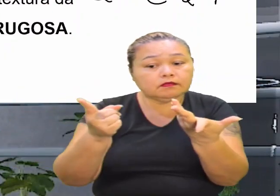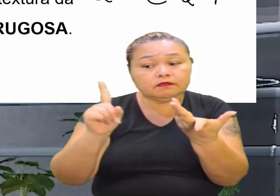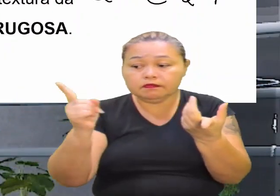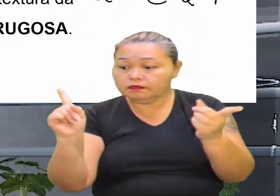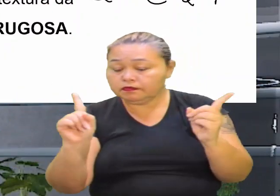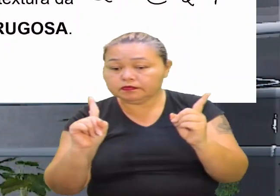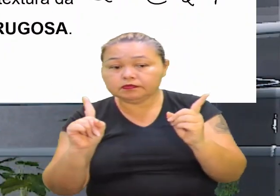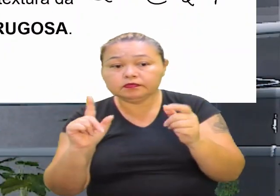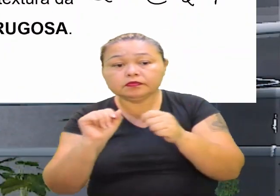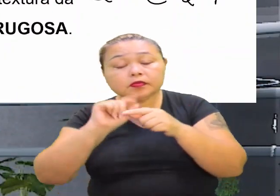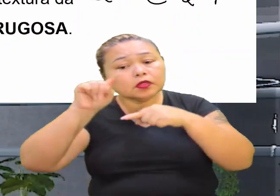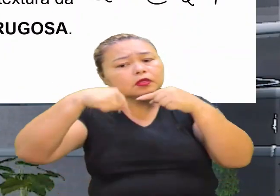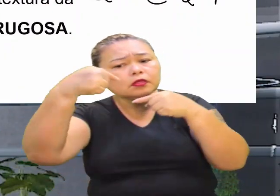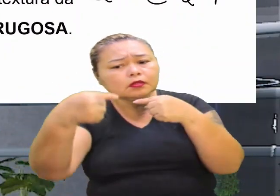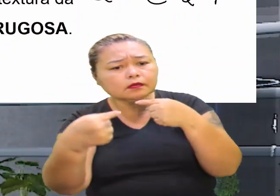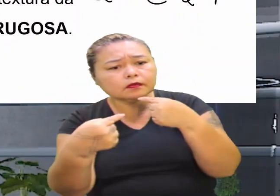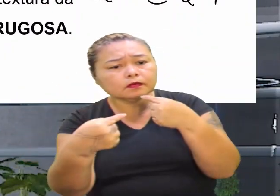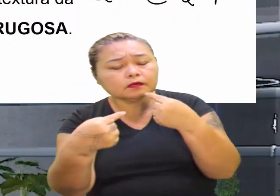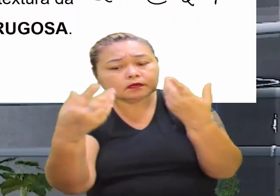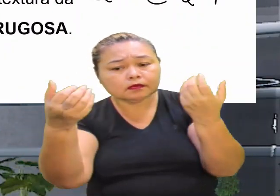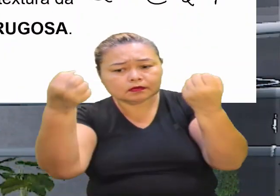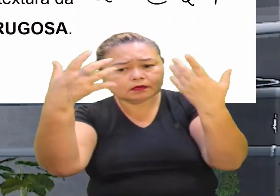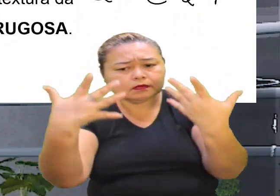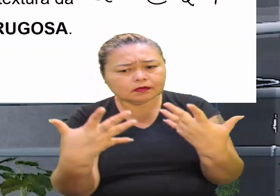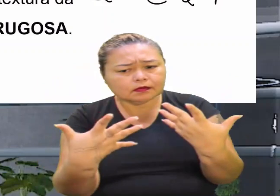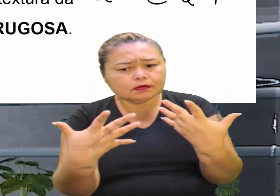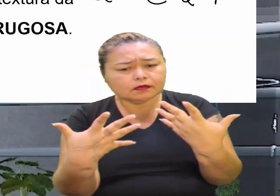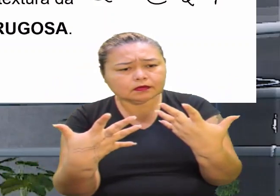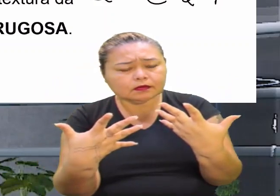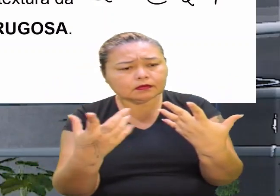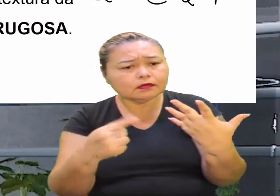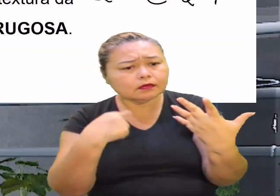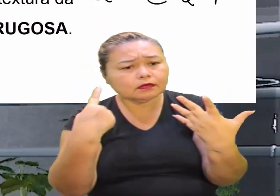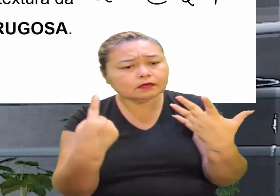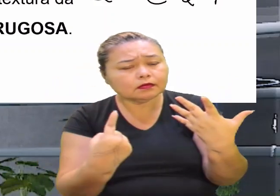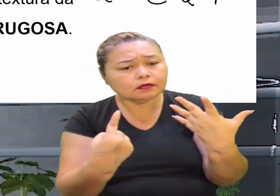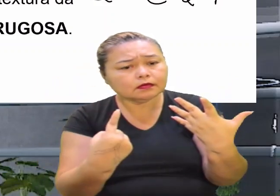Professor, transpõe para nós agora.